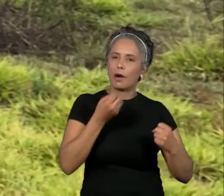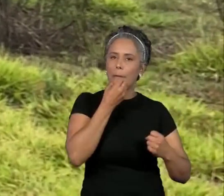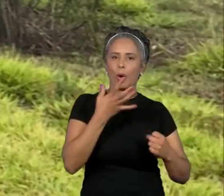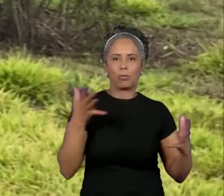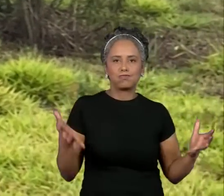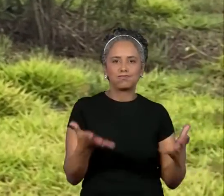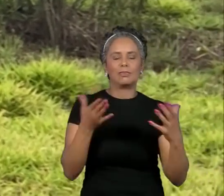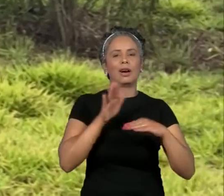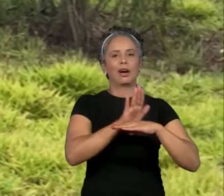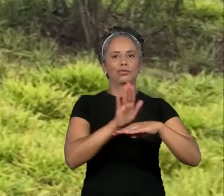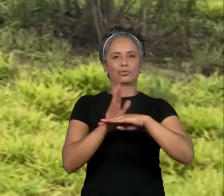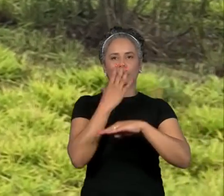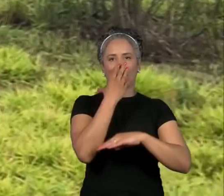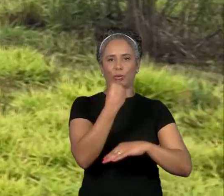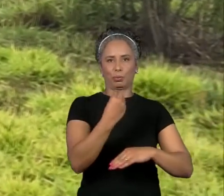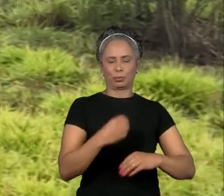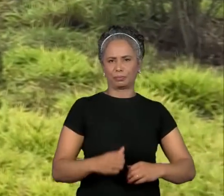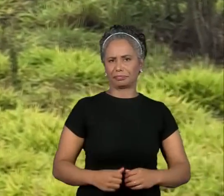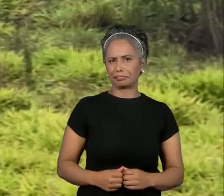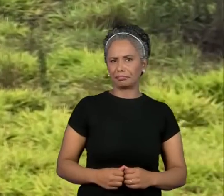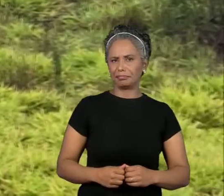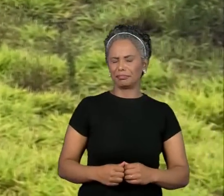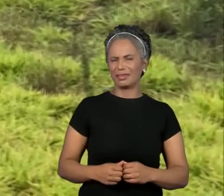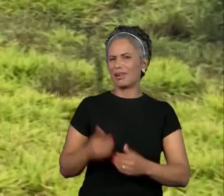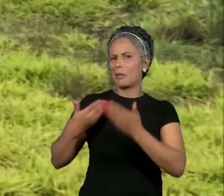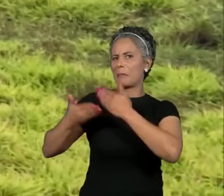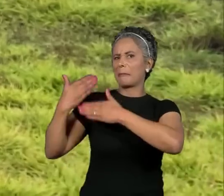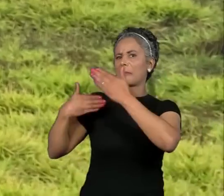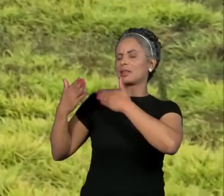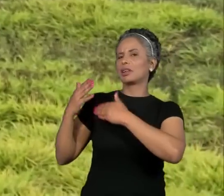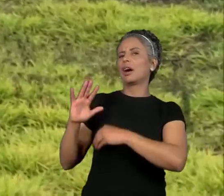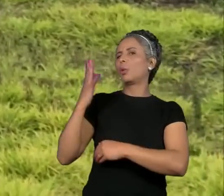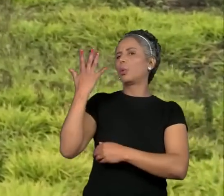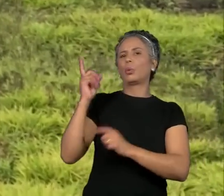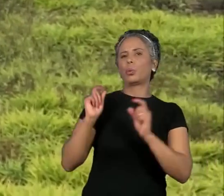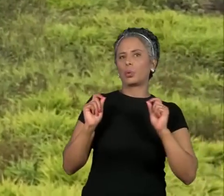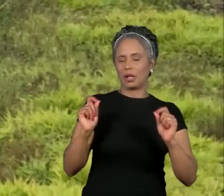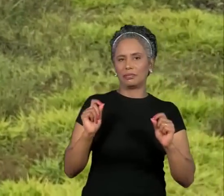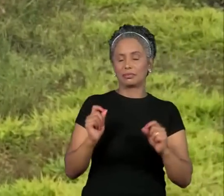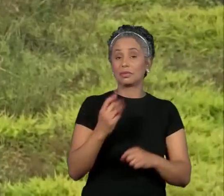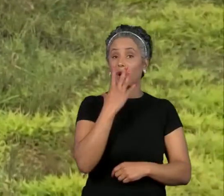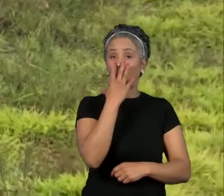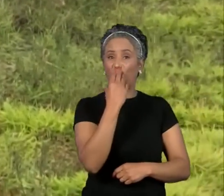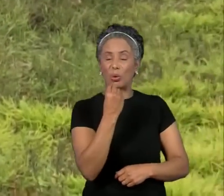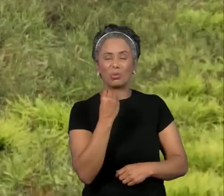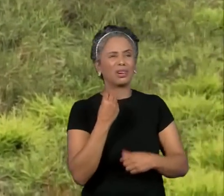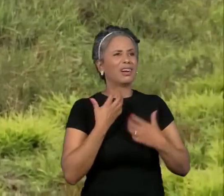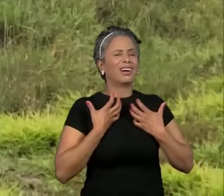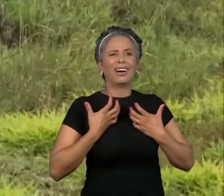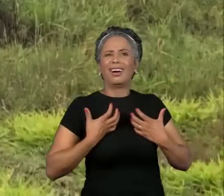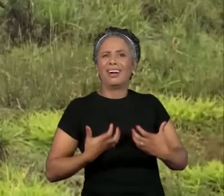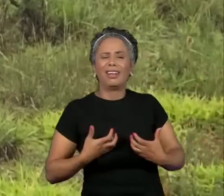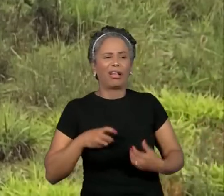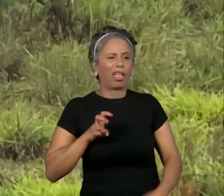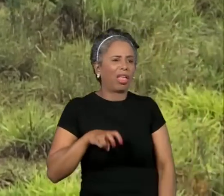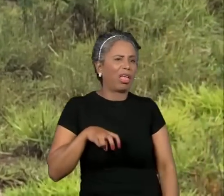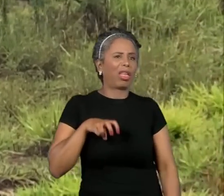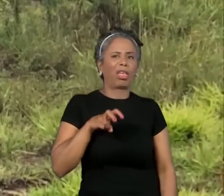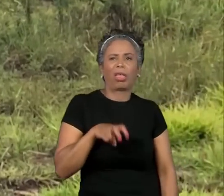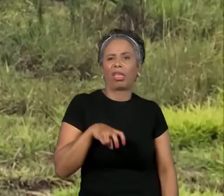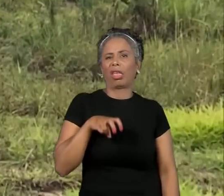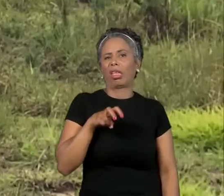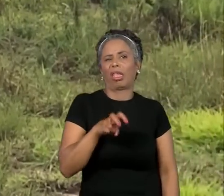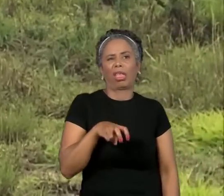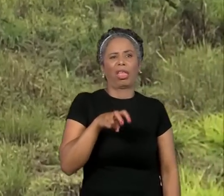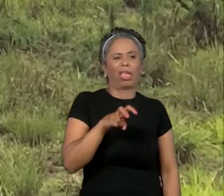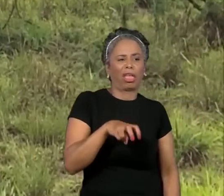No passado, o que acontecia com esse indivíduo? Ele ficava fadado a ficar num recinto, em algum